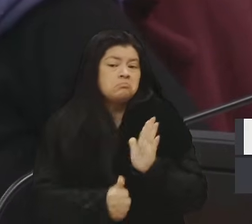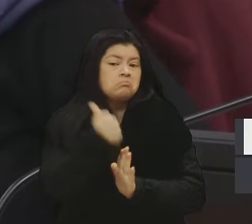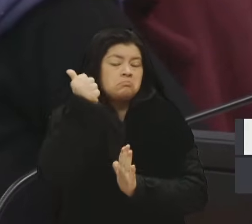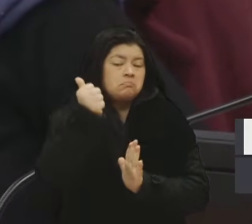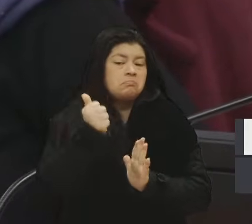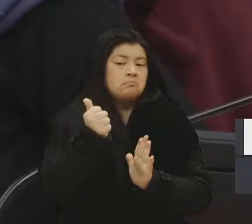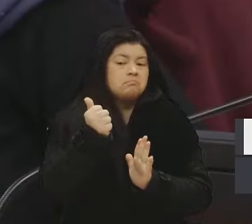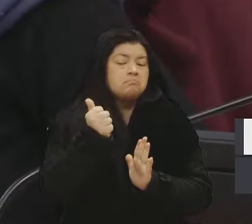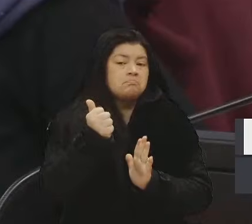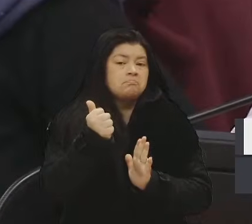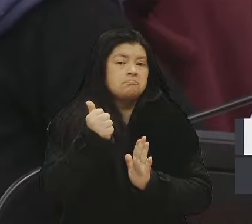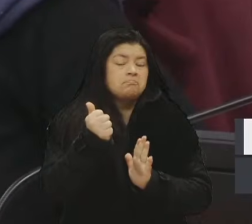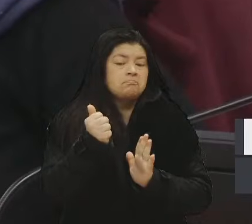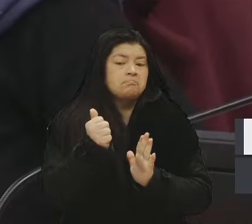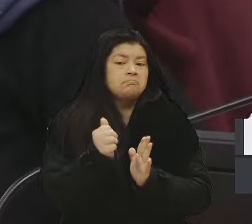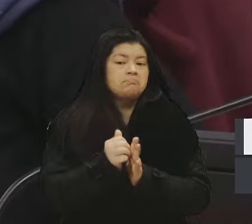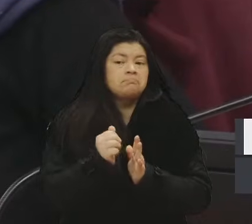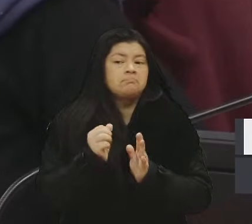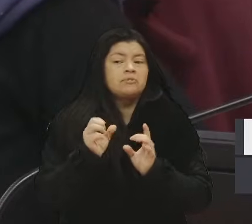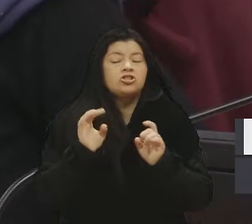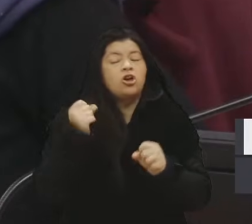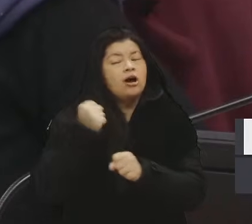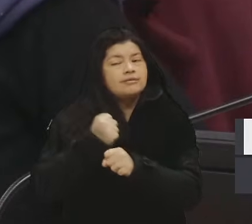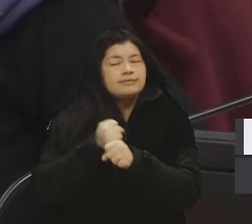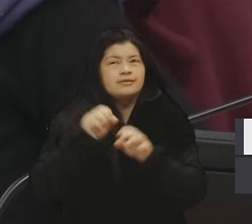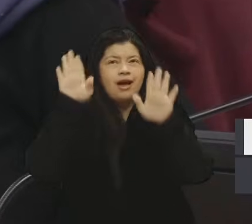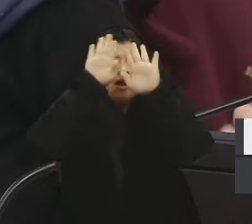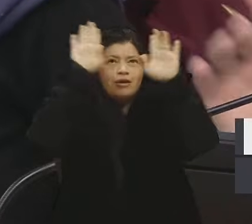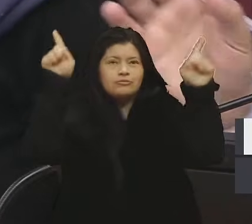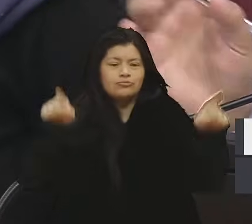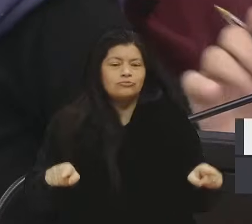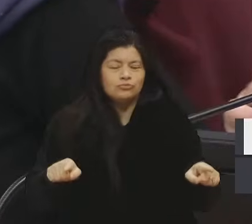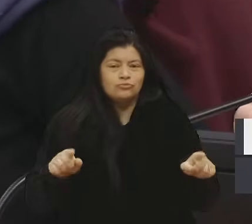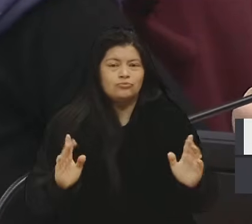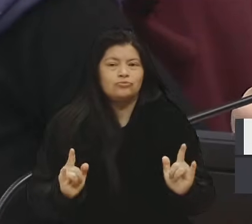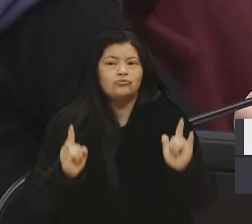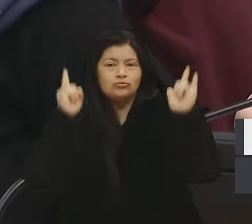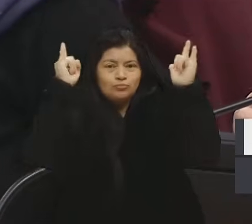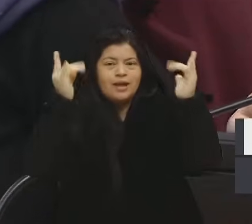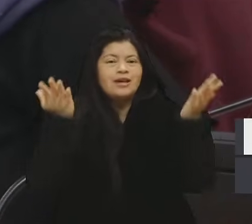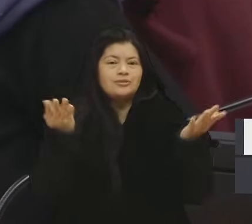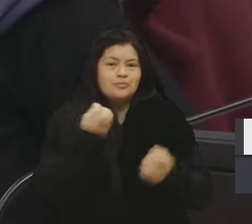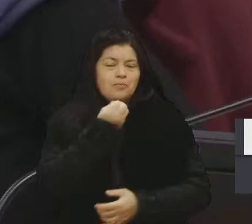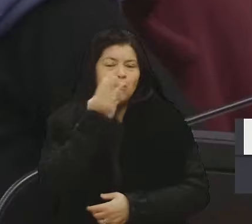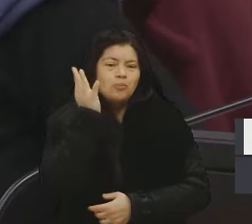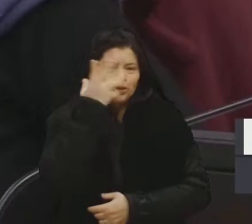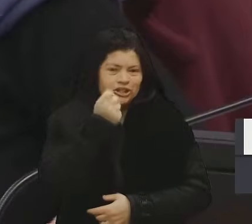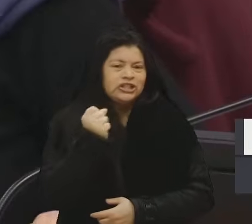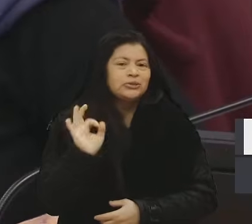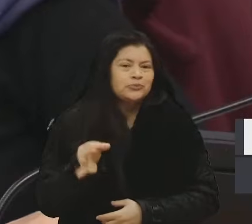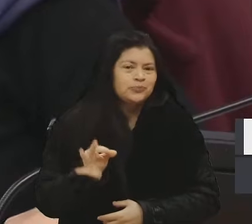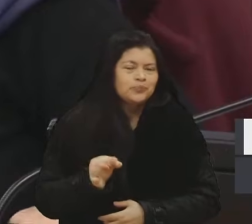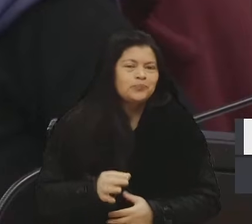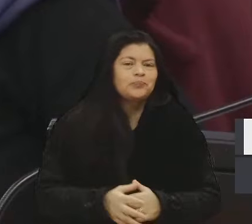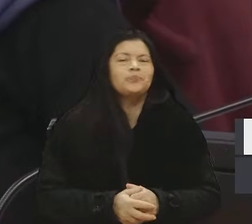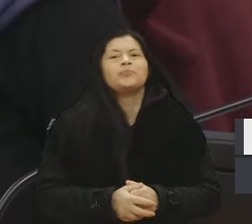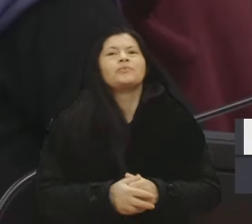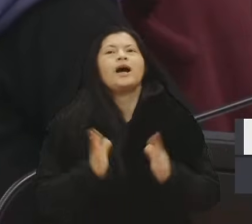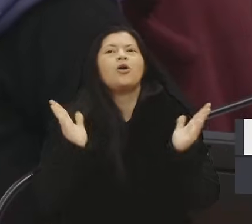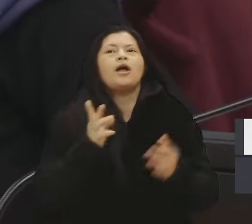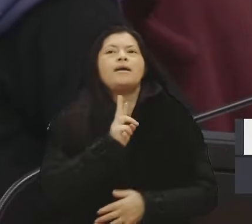o modelo que dá certo da infraestrutura, né? Só para deixar bem enegrecido entre nós. Eu vou passar agora a palavra para a representante da